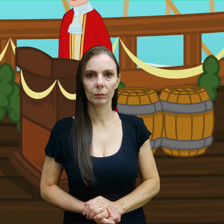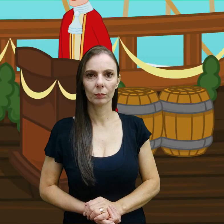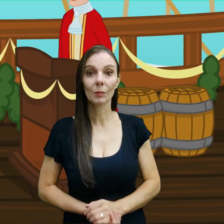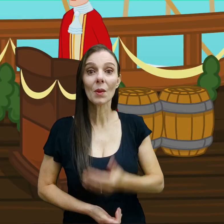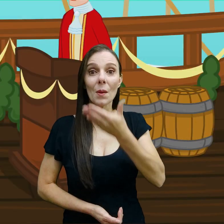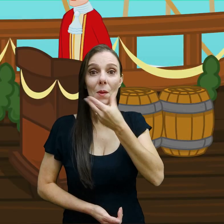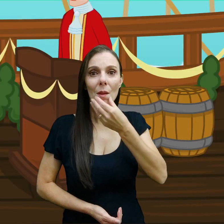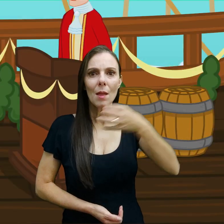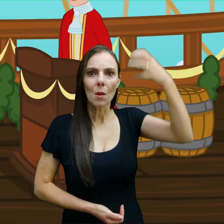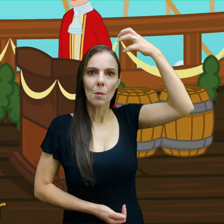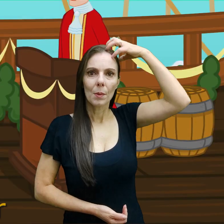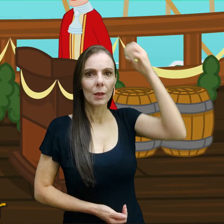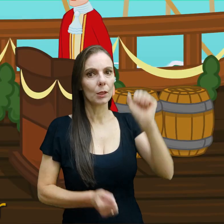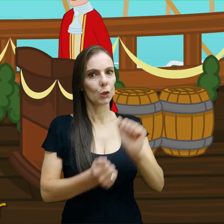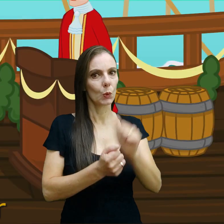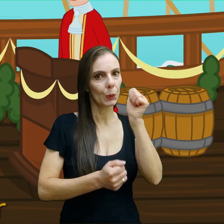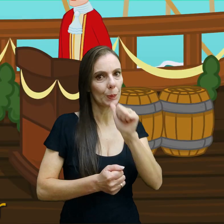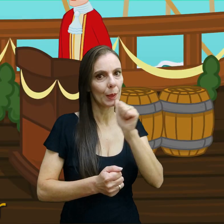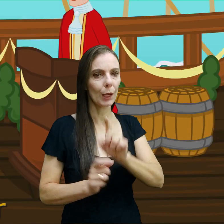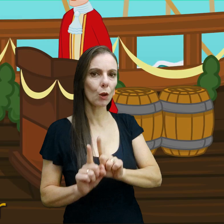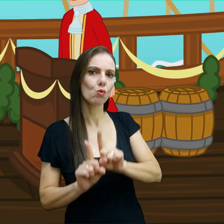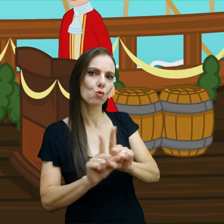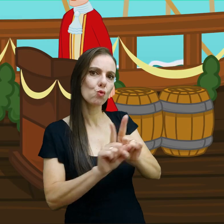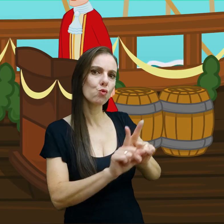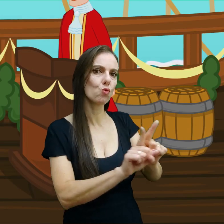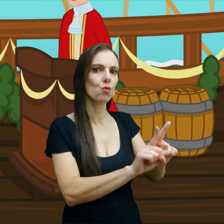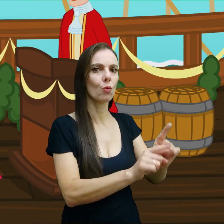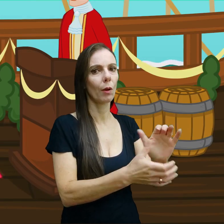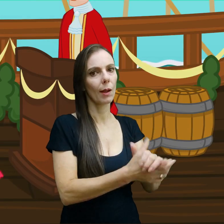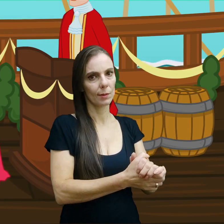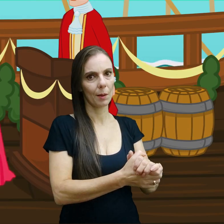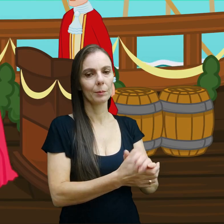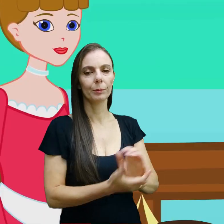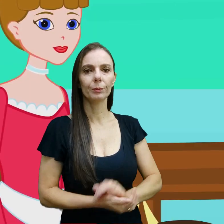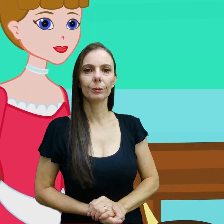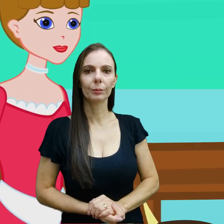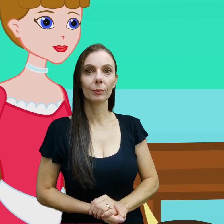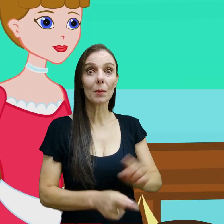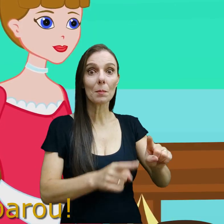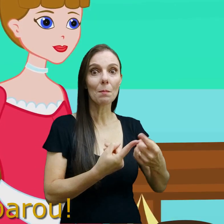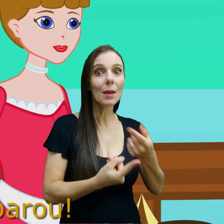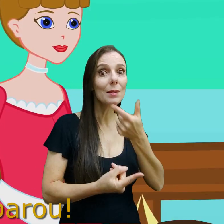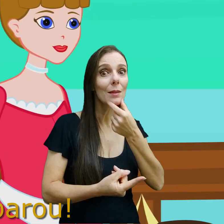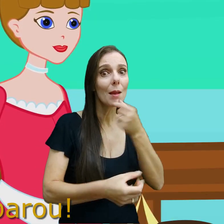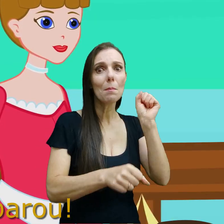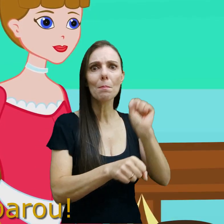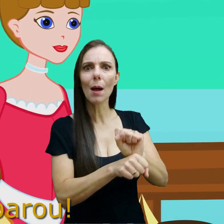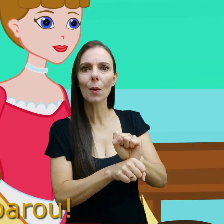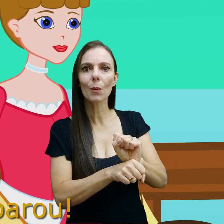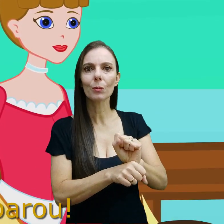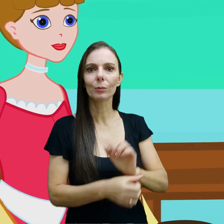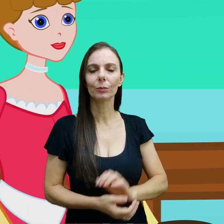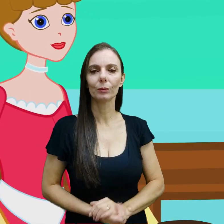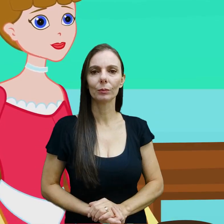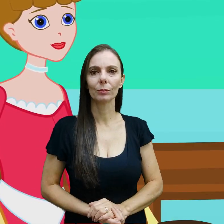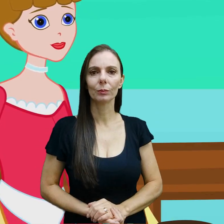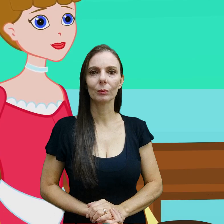O príncipe e a princesa se aproximavam do altar para dizer seus votos de casamento. E o príncipe de repente